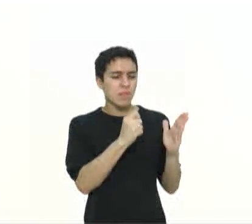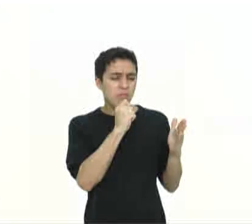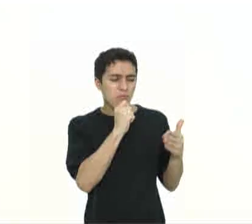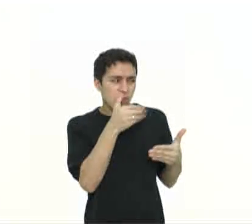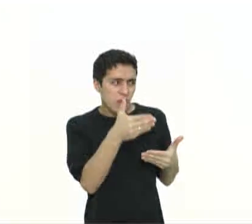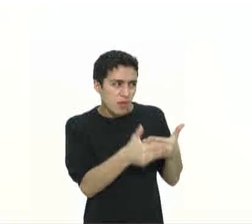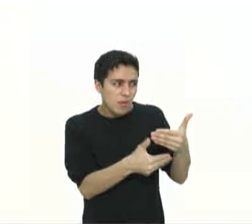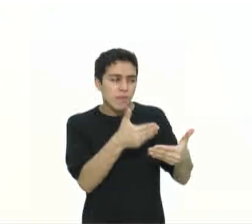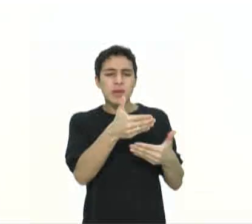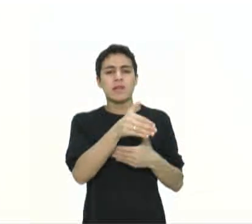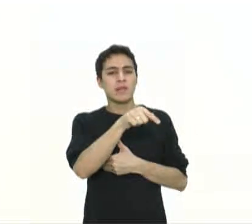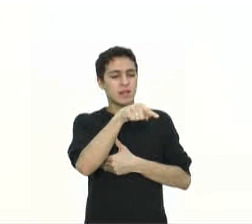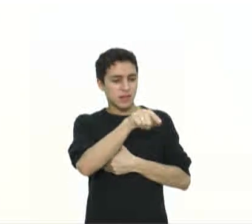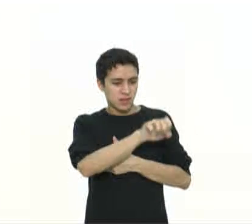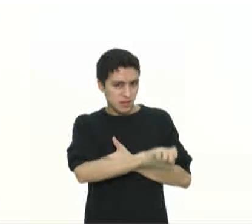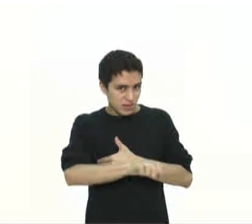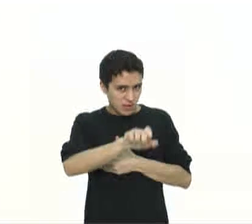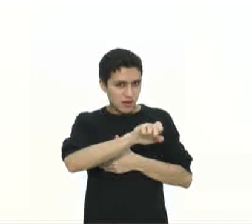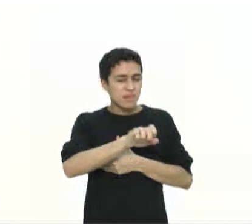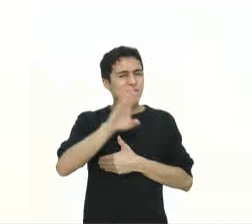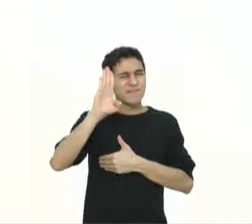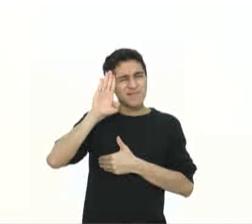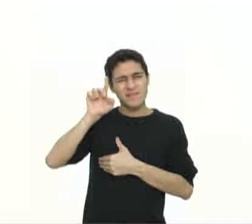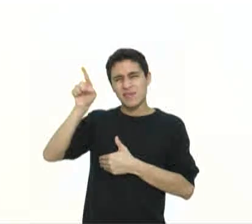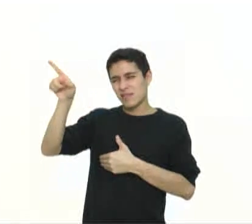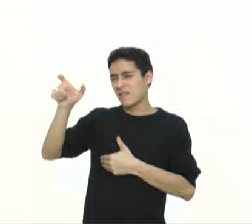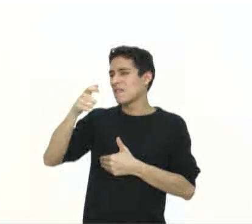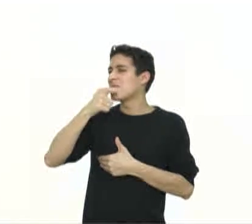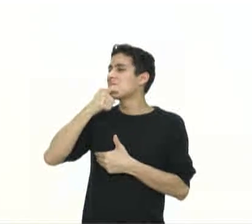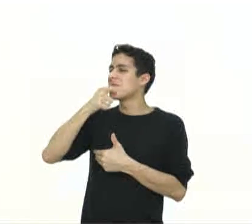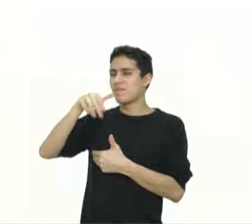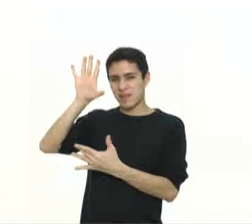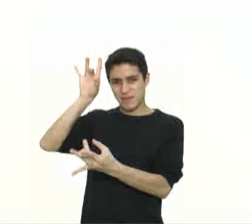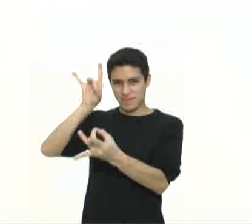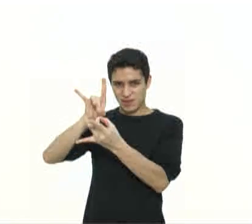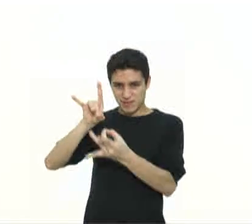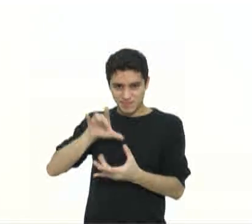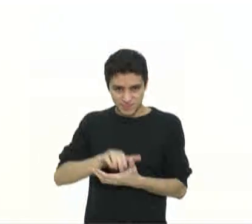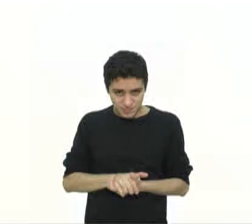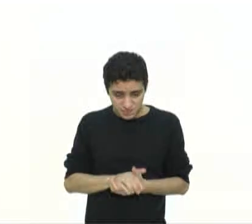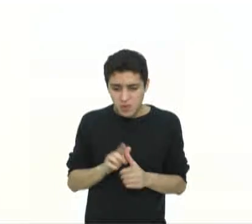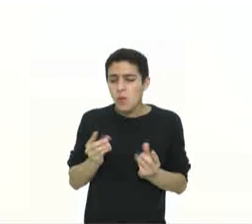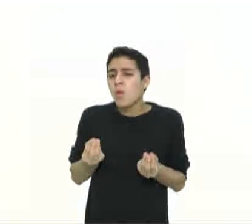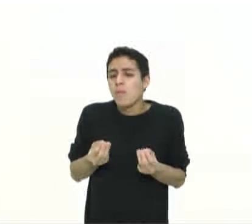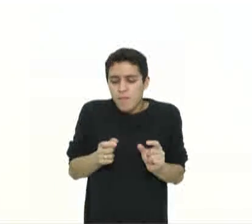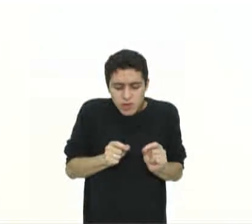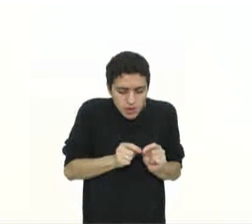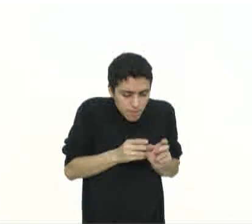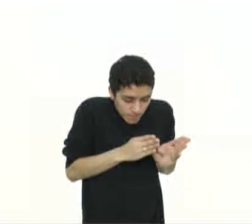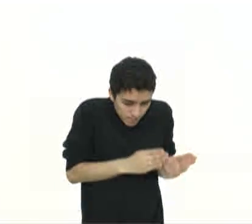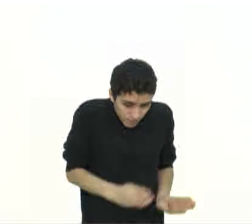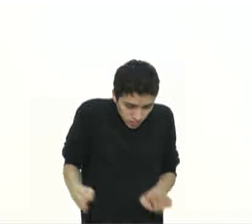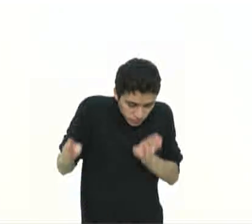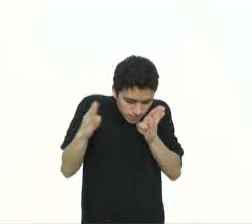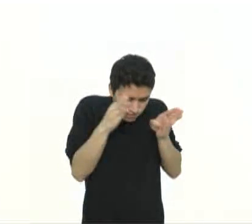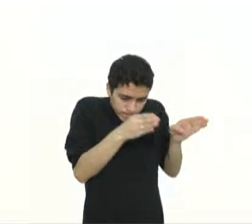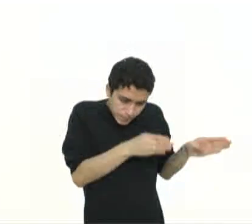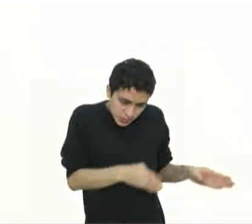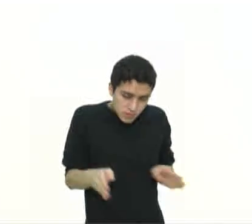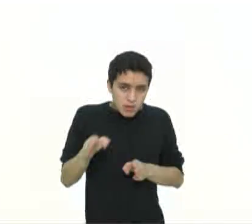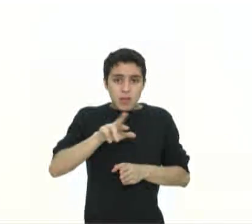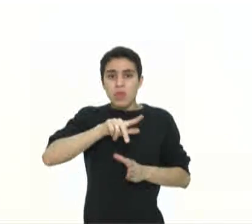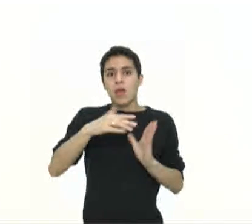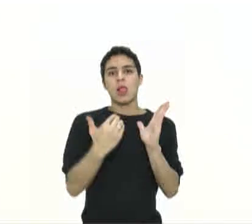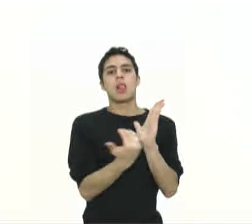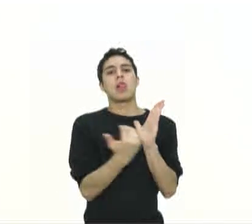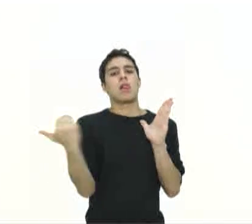industrialização na Europa né mas especificamente na Inglaterra que a produção era em pequena escala né não tinha